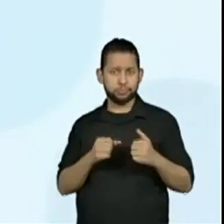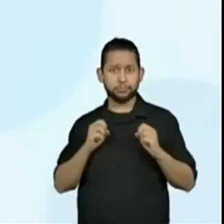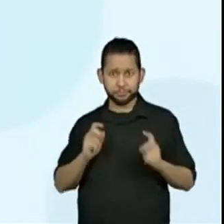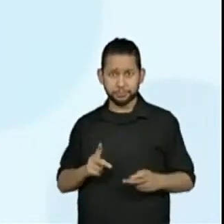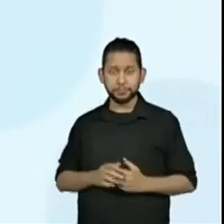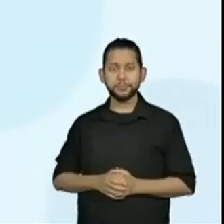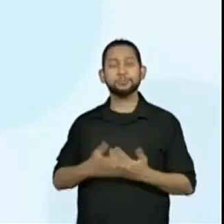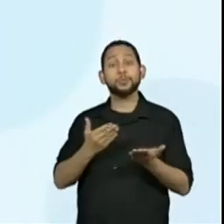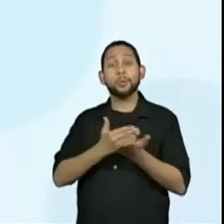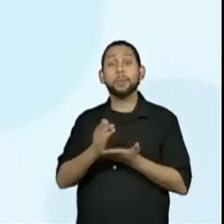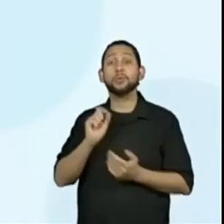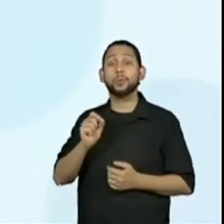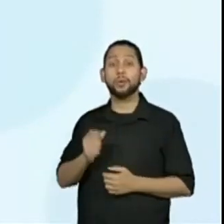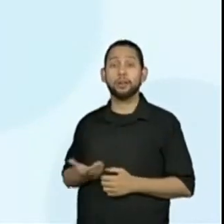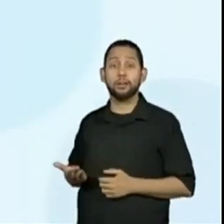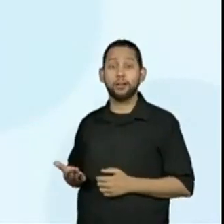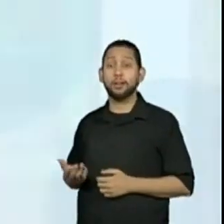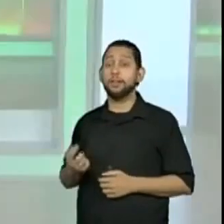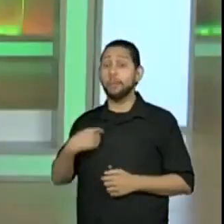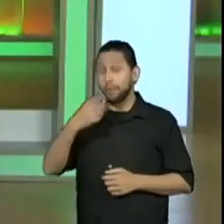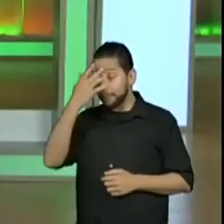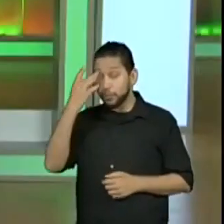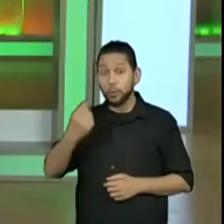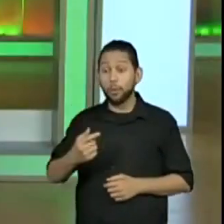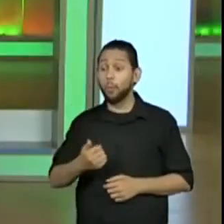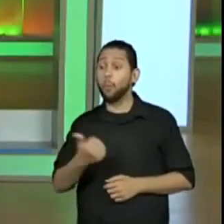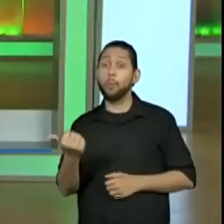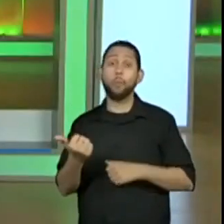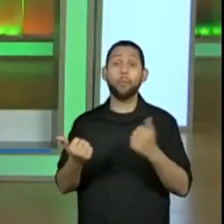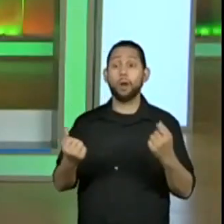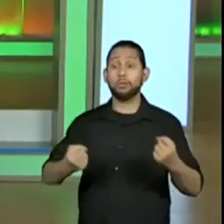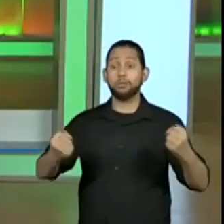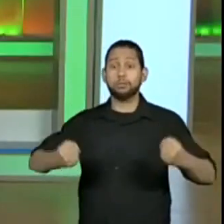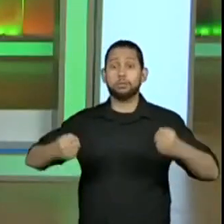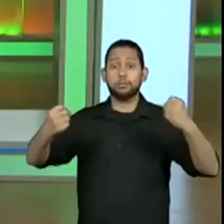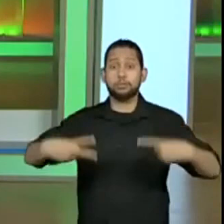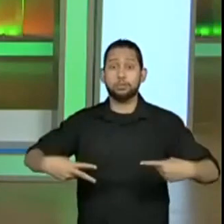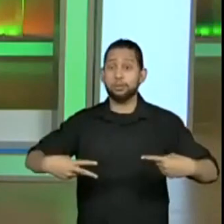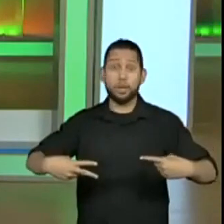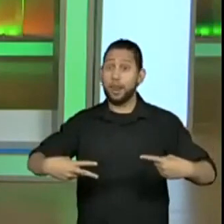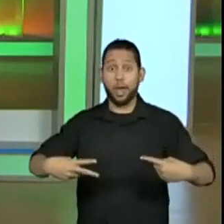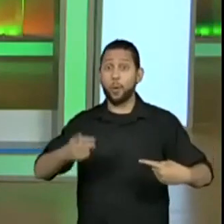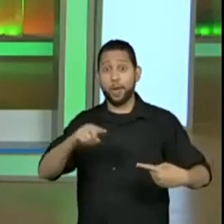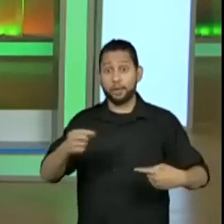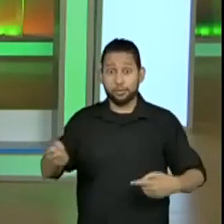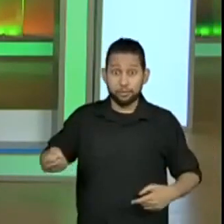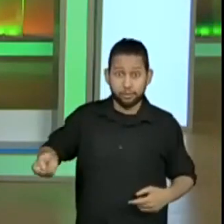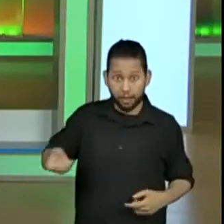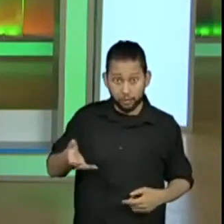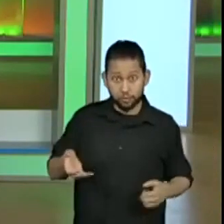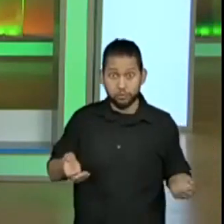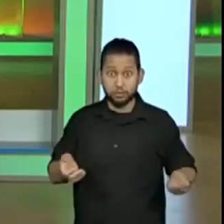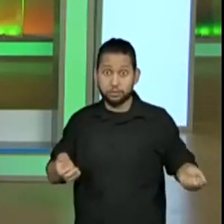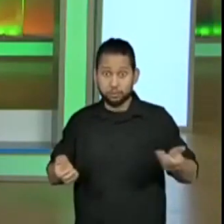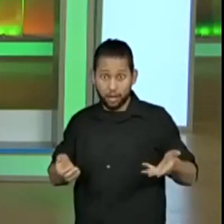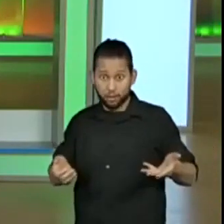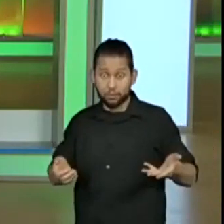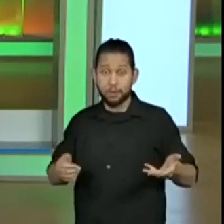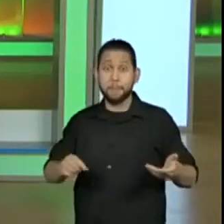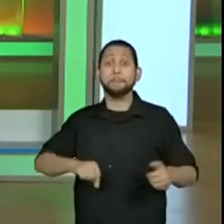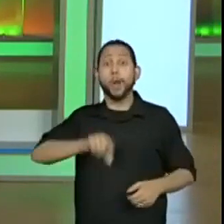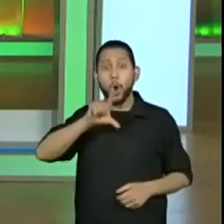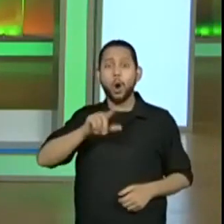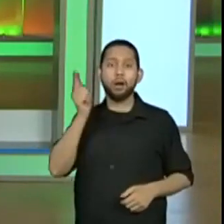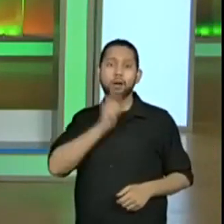a gente tem que começar o quê? Jogando dado para ver quem inicia o jogo. Não é para o ímpar? Não, não. Quem tirar o maior número começa. Então, vai, eu